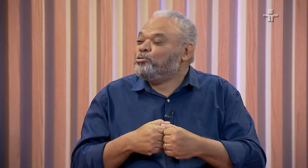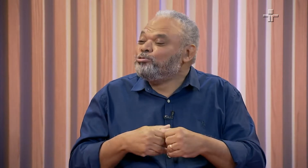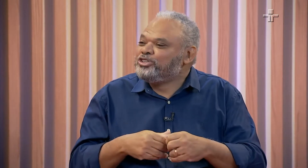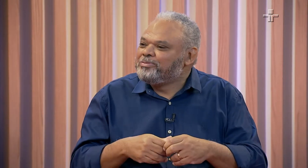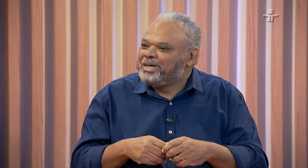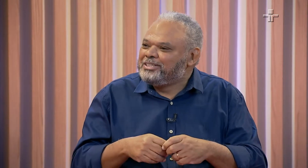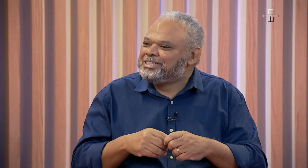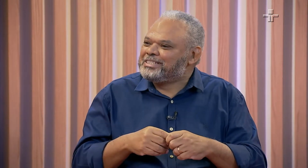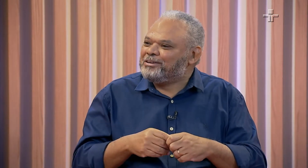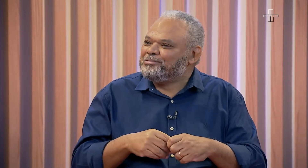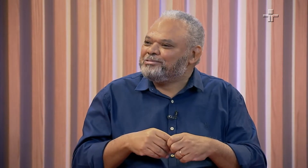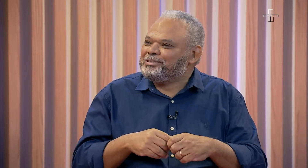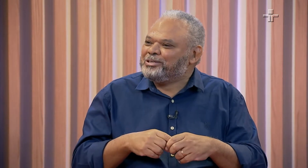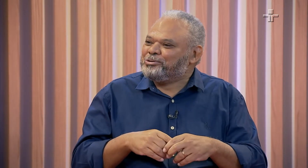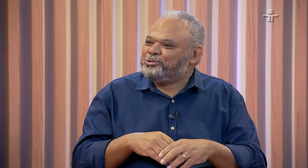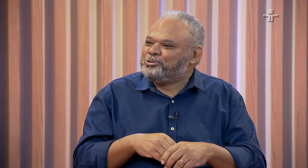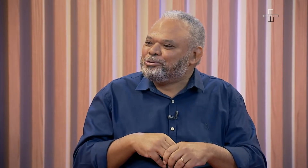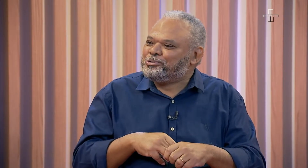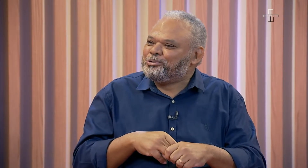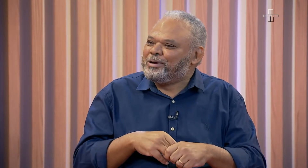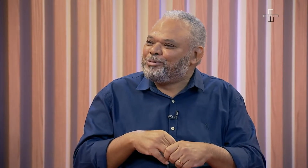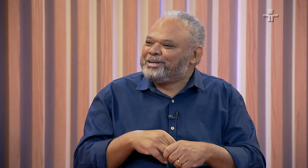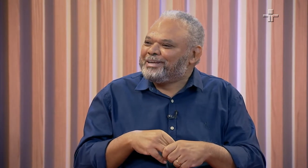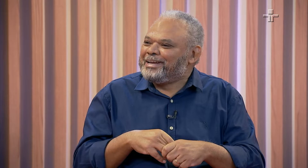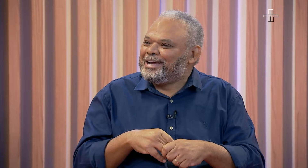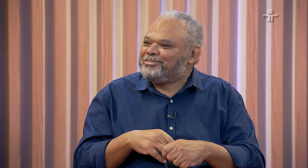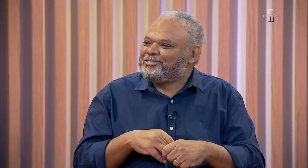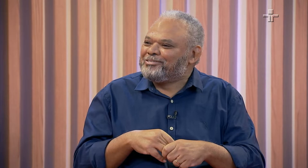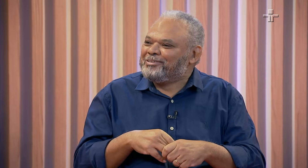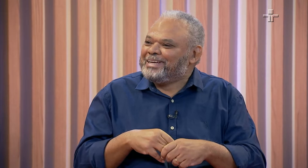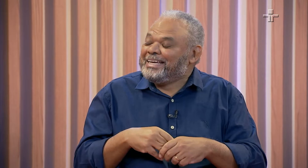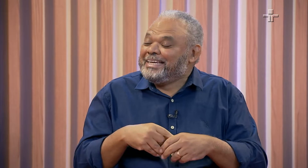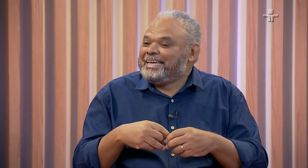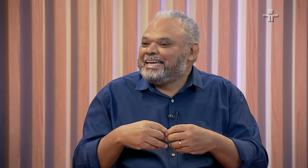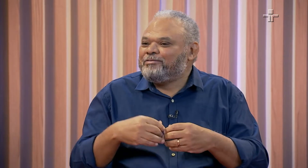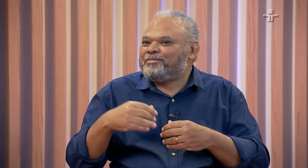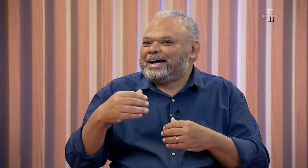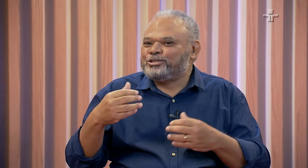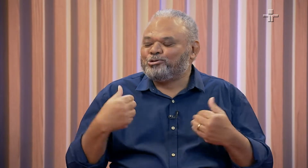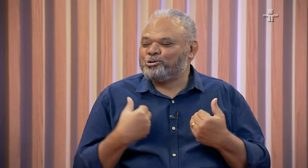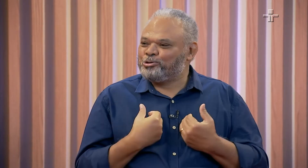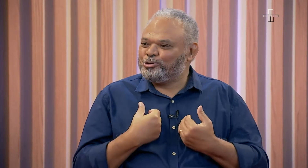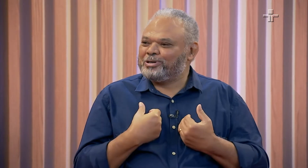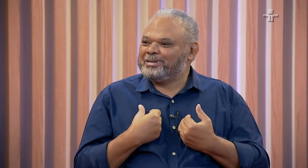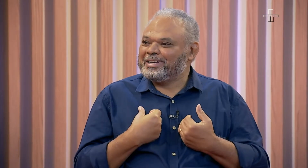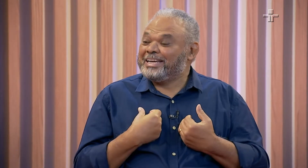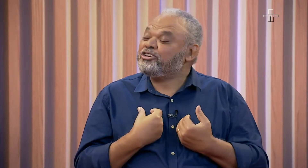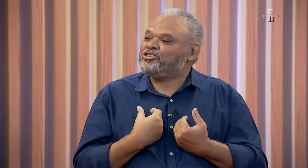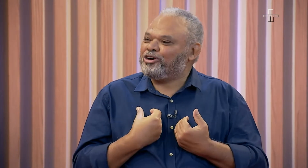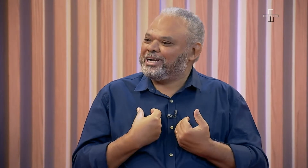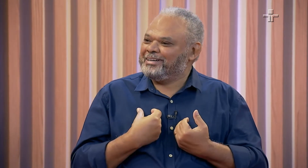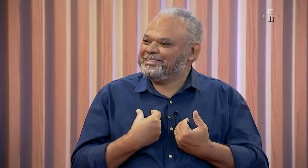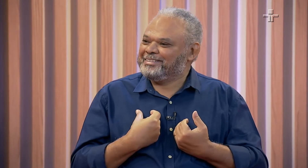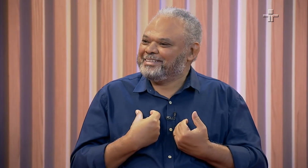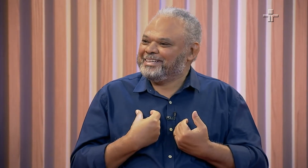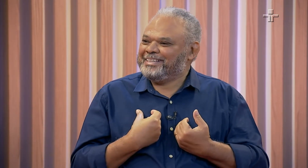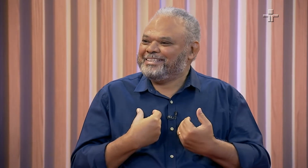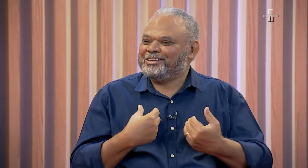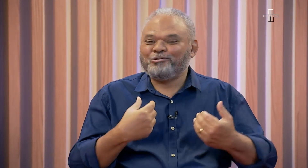a última edição do Repórter ESSO. E ele faz, o locutor, ele